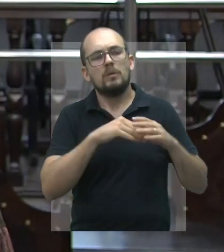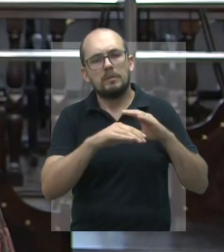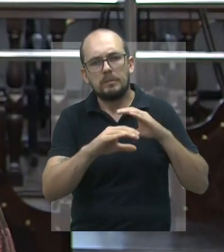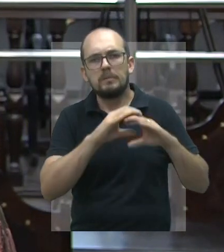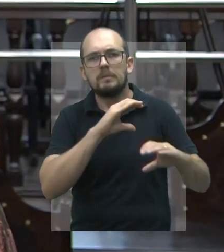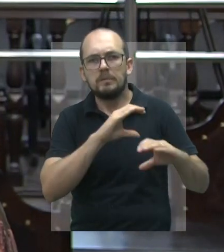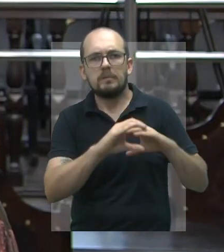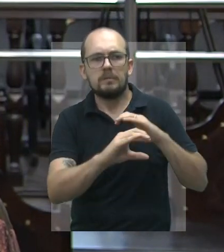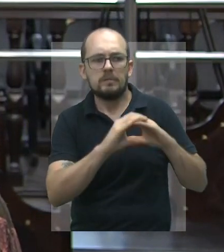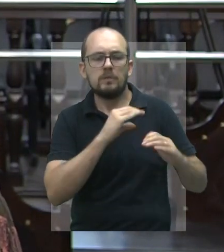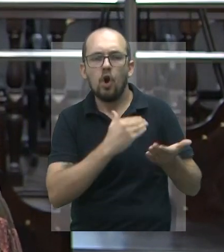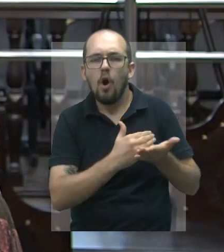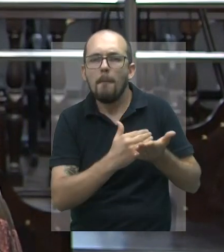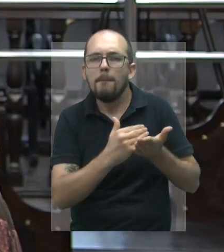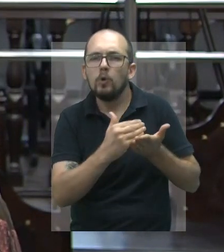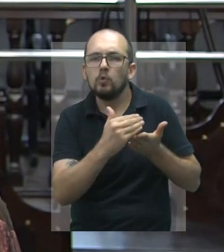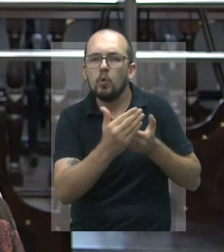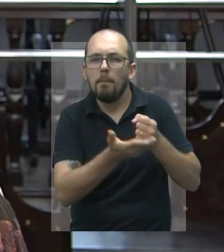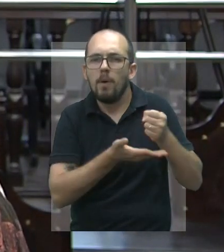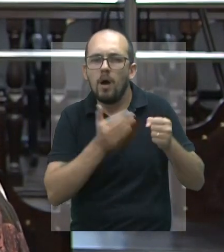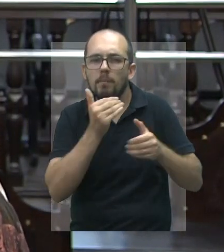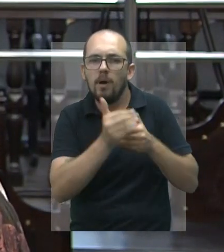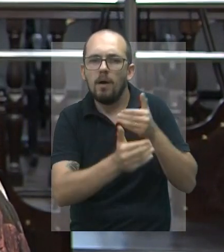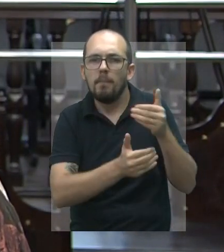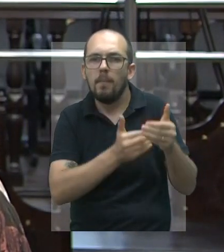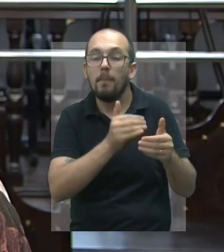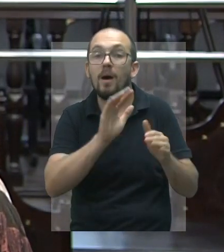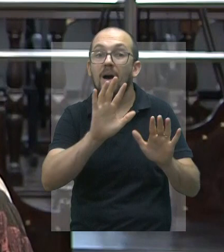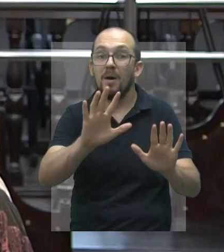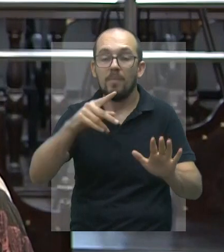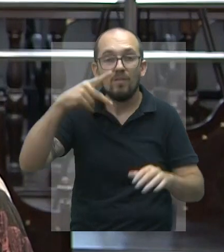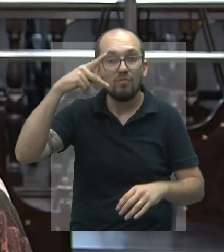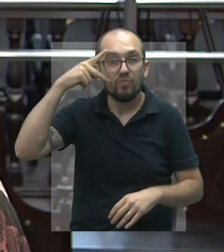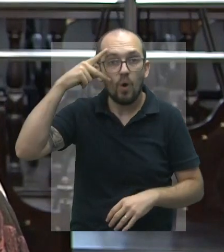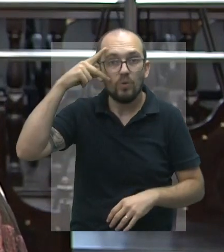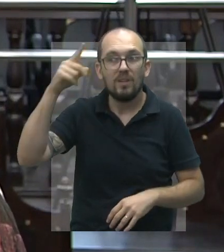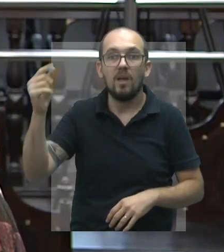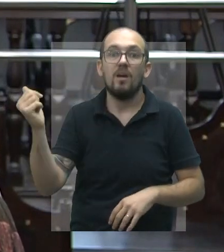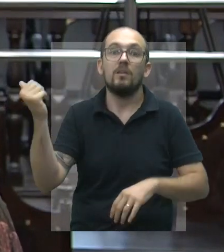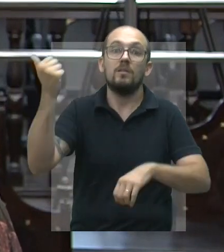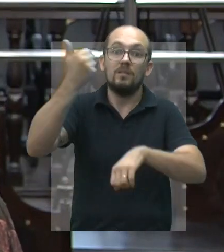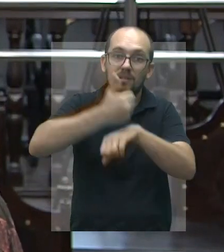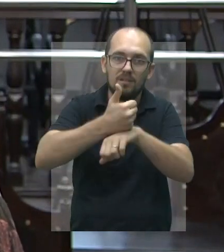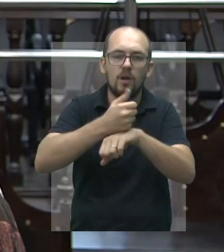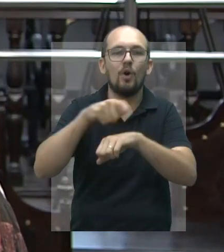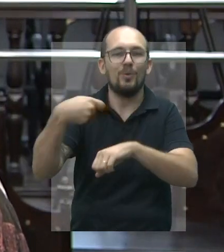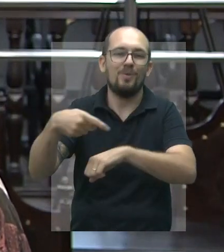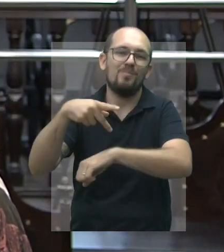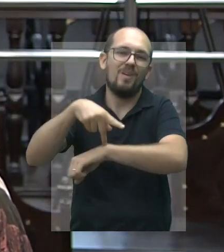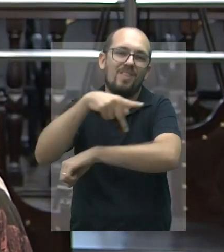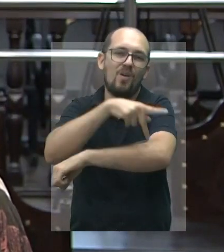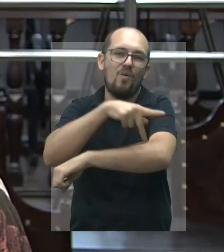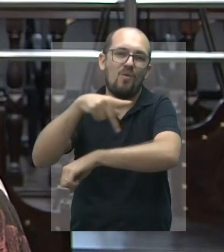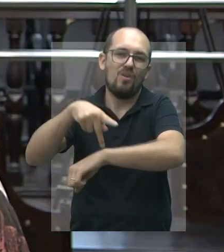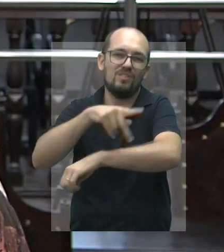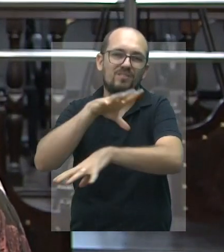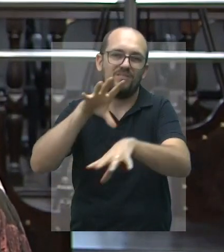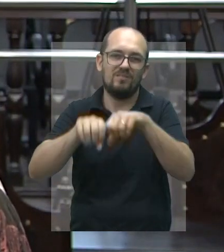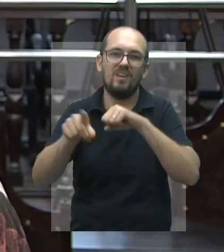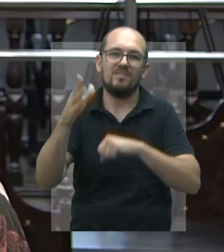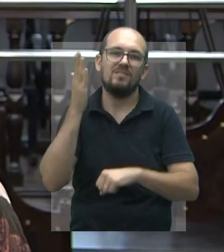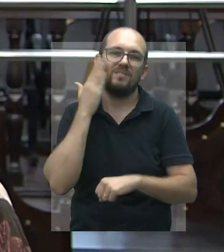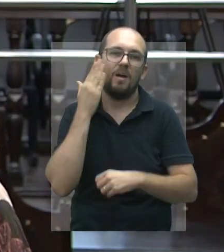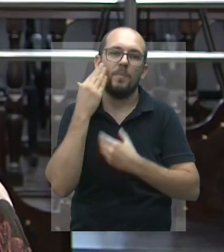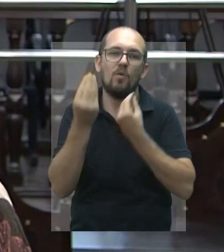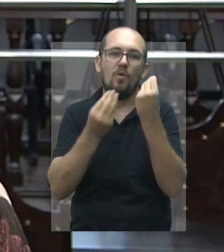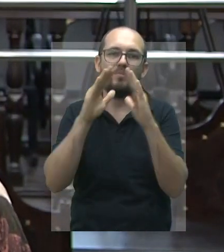comunicativo do Gustavo, mas a chegada da Valdinéia, uma pedagoga, né, que pudesse entender esse